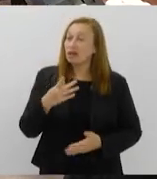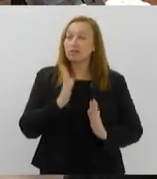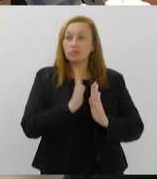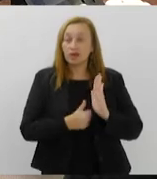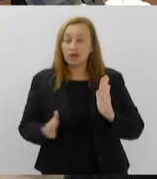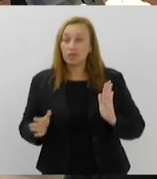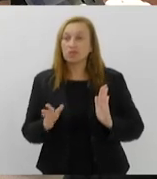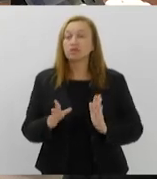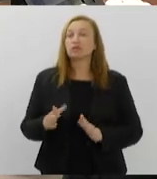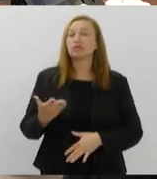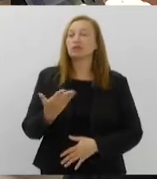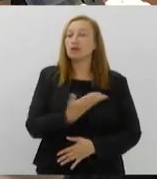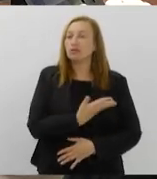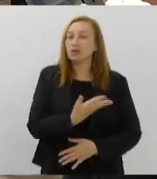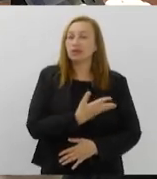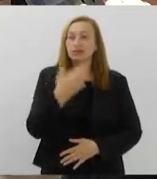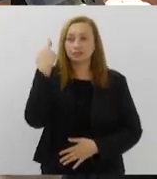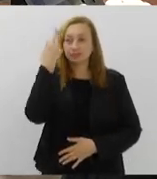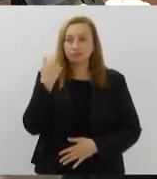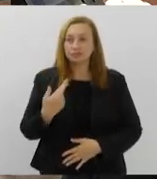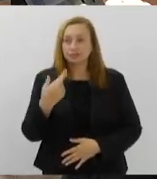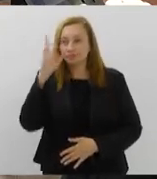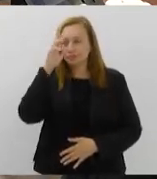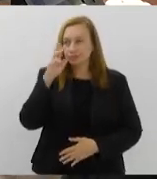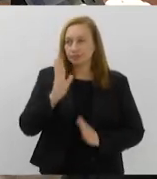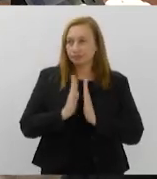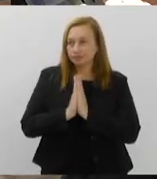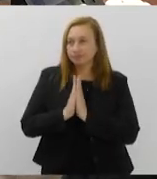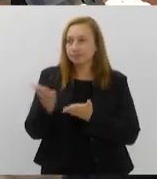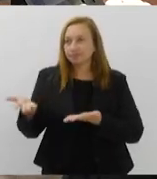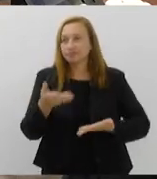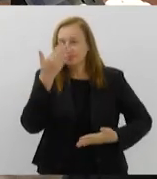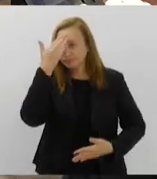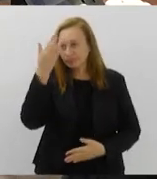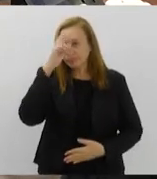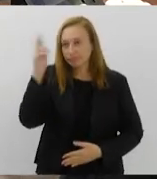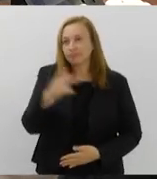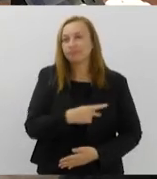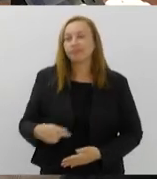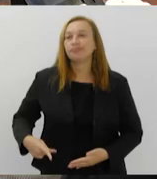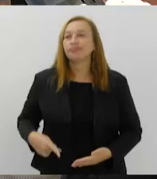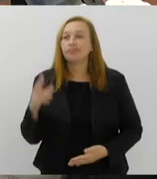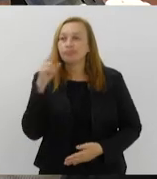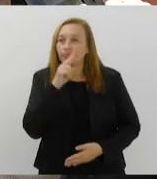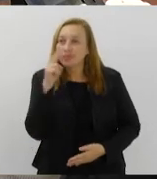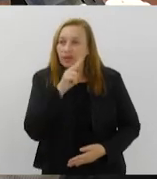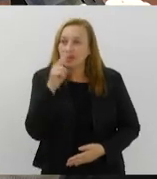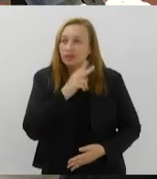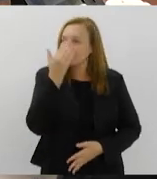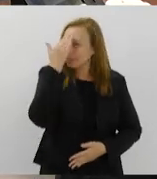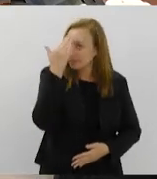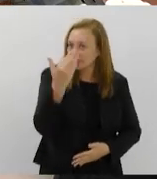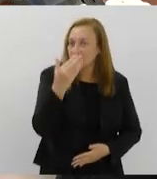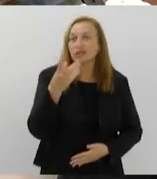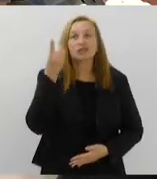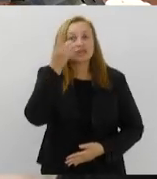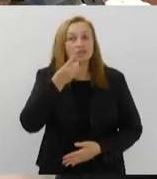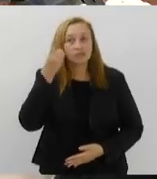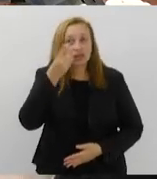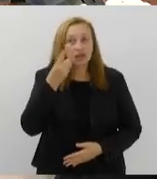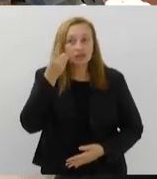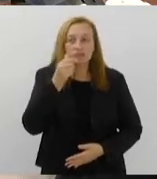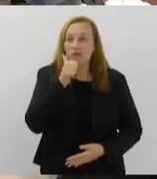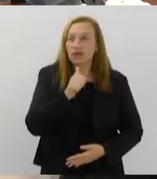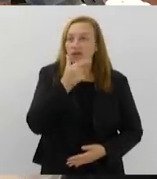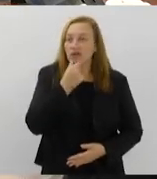ordem, minha querida amiga Renata Souza, por favor. Muito obrigada, presidente. Rapidamente, para agradecer aos deputados e às deputadas